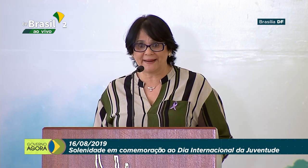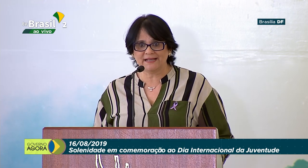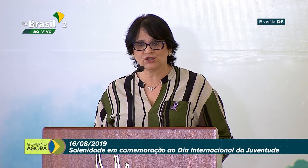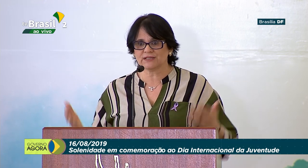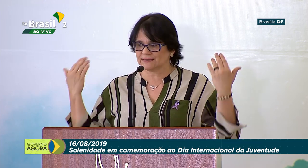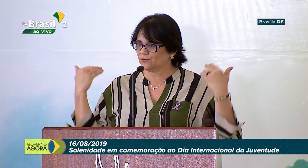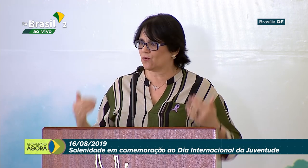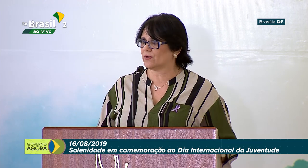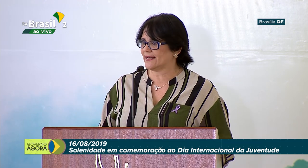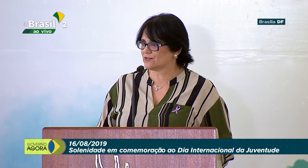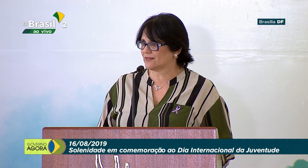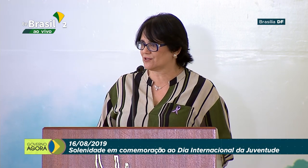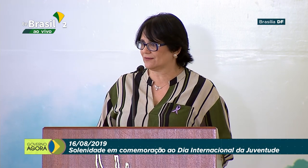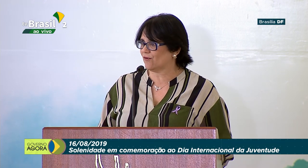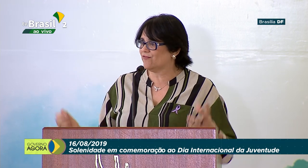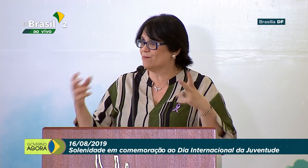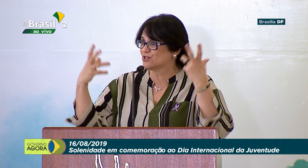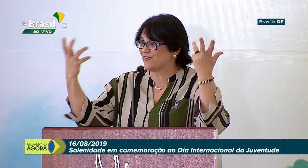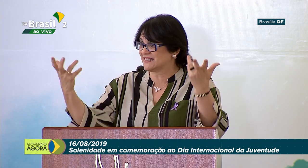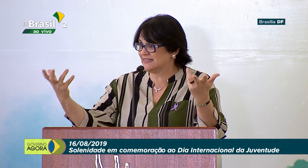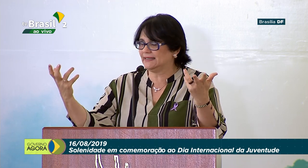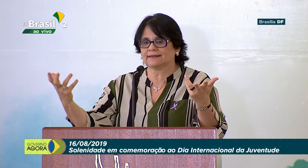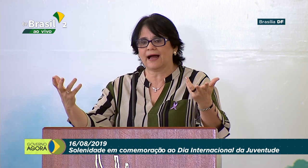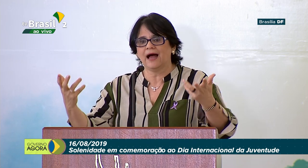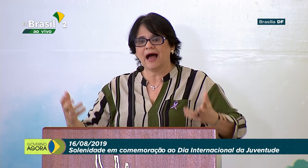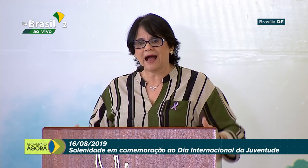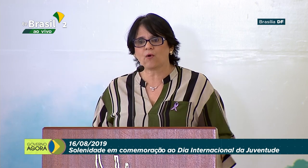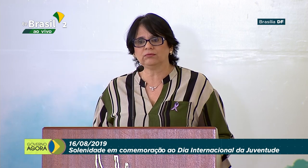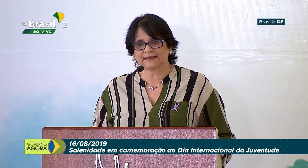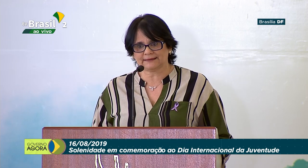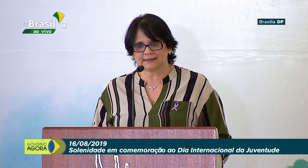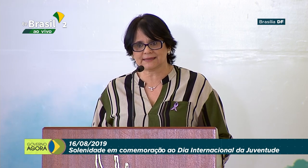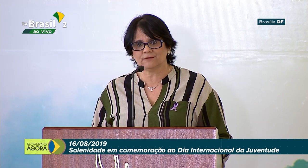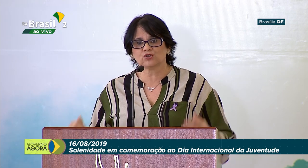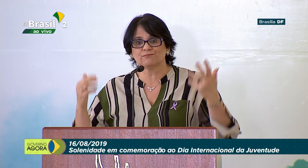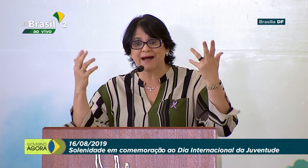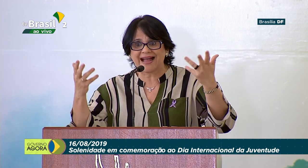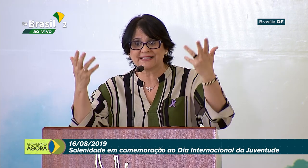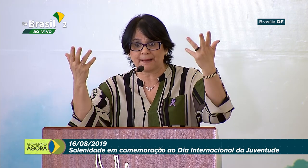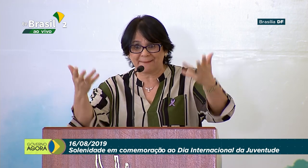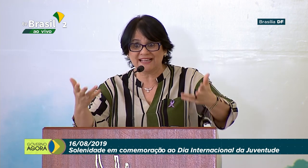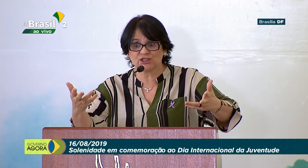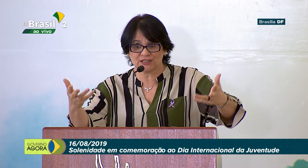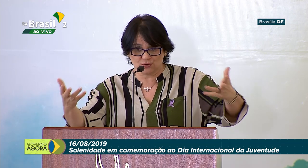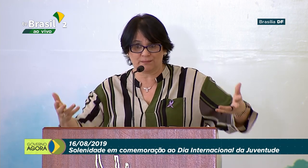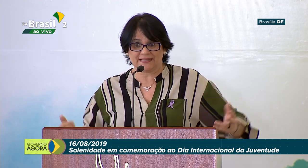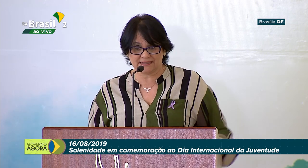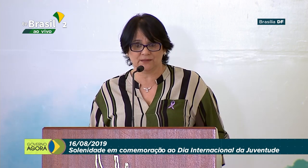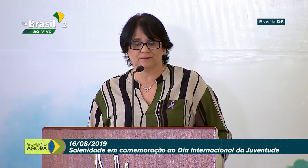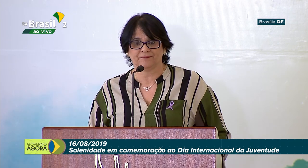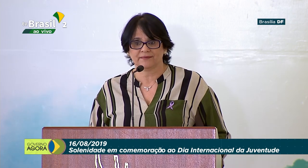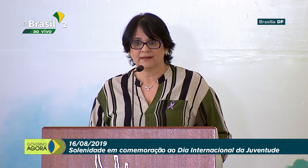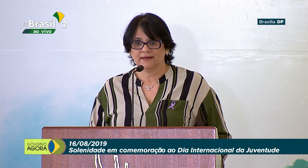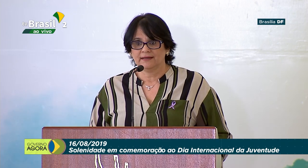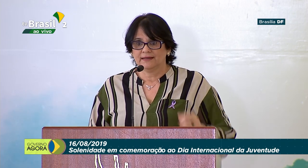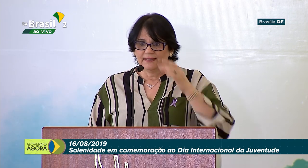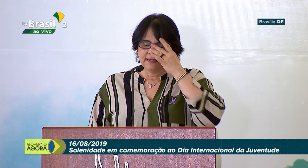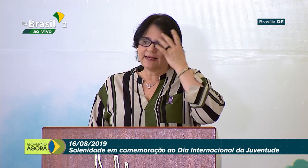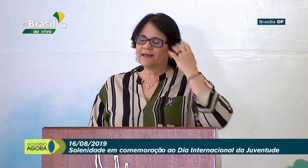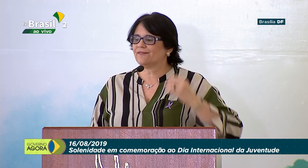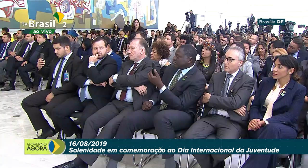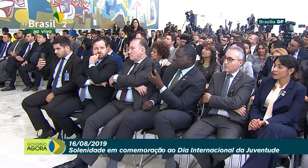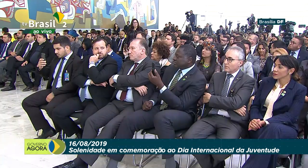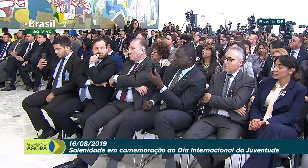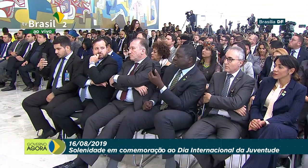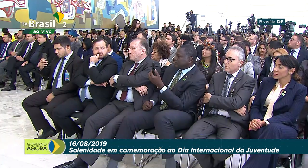do aprendiz lá no Congresso Nacional. Vamos facilitar a contratação de mais aprendiz no Brasil.